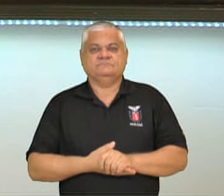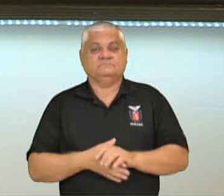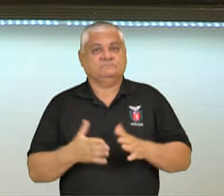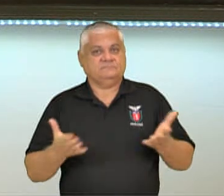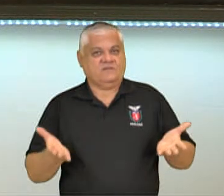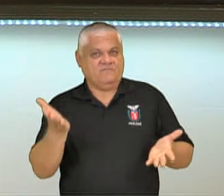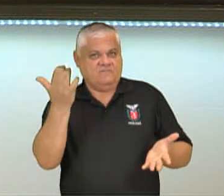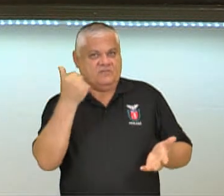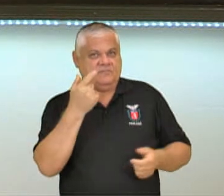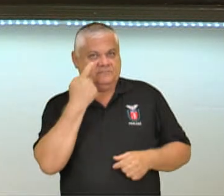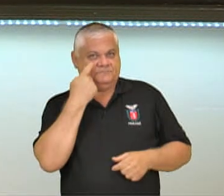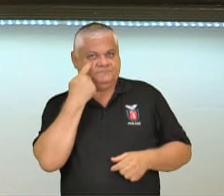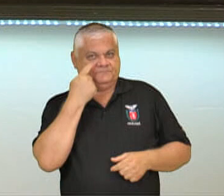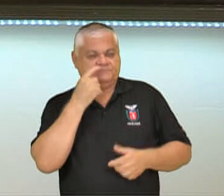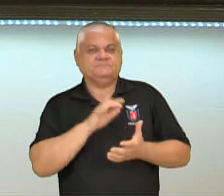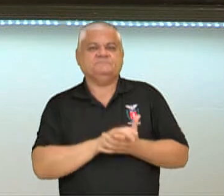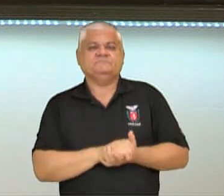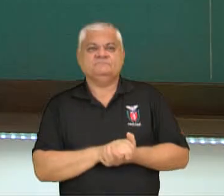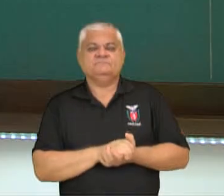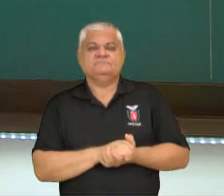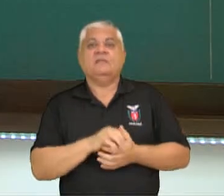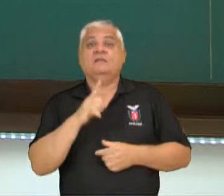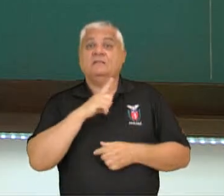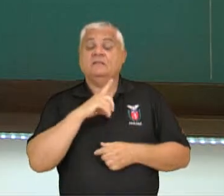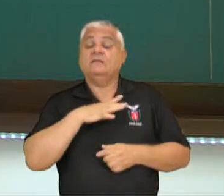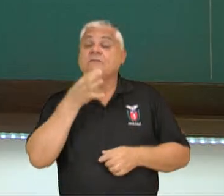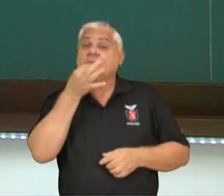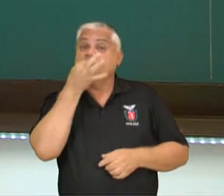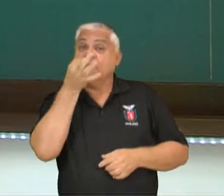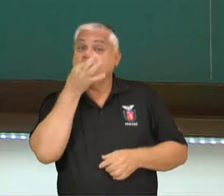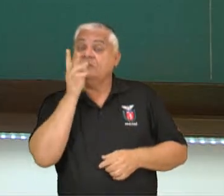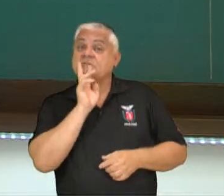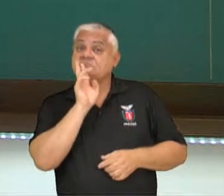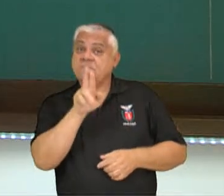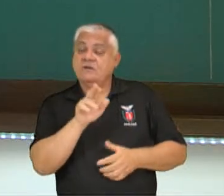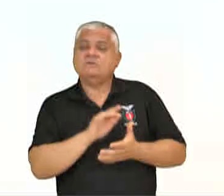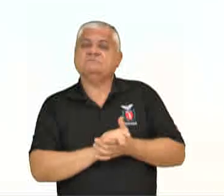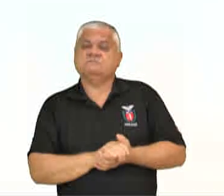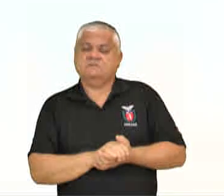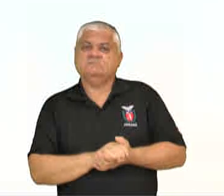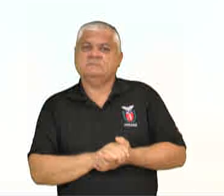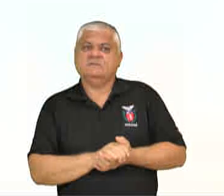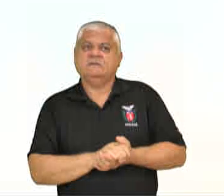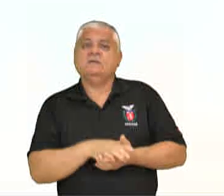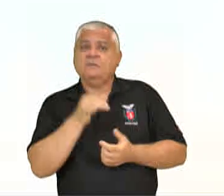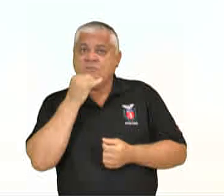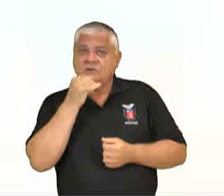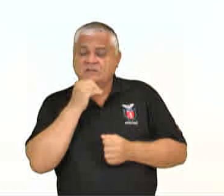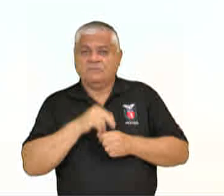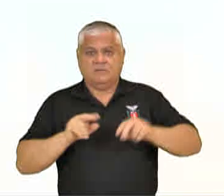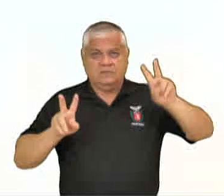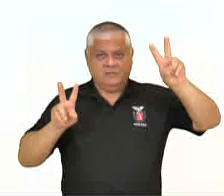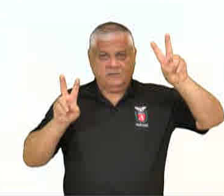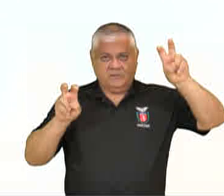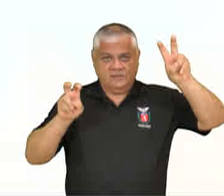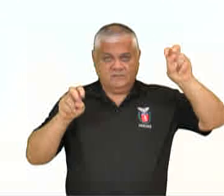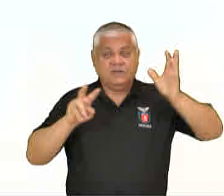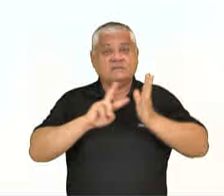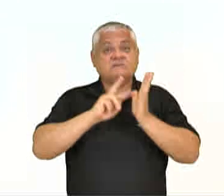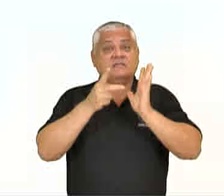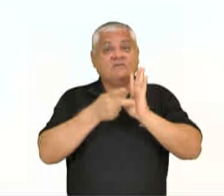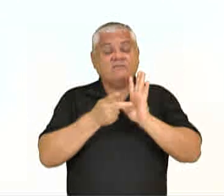Então, vamos retornar aqui, né? Temos uma sugestão de resposta, né? Podemos afirmar que as aspas indicam o